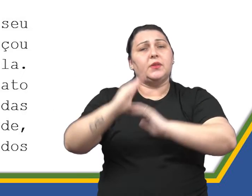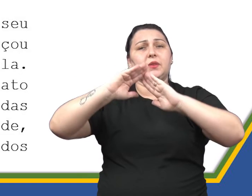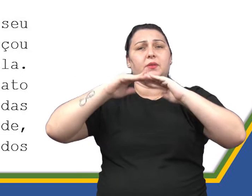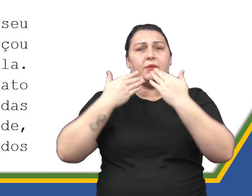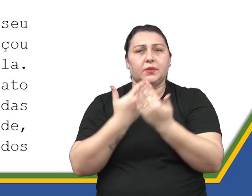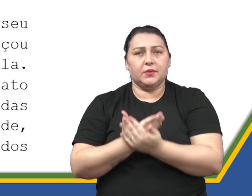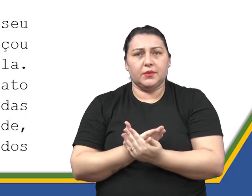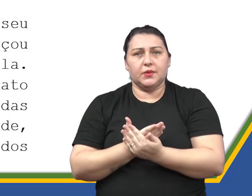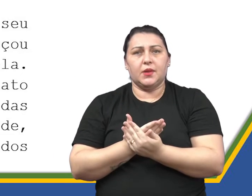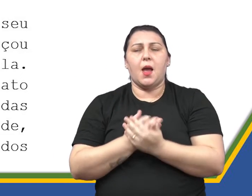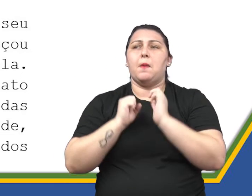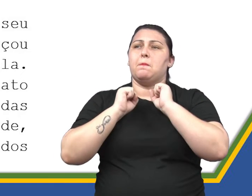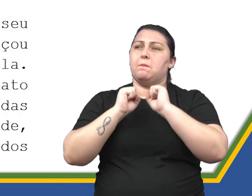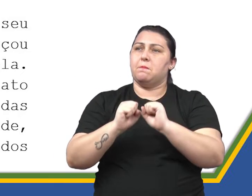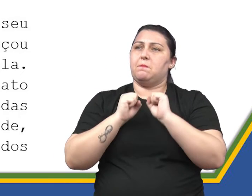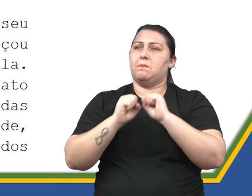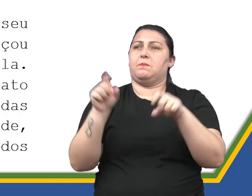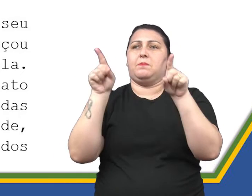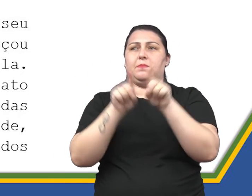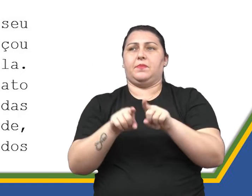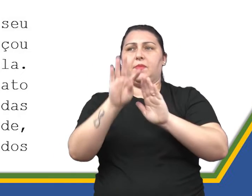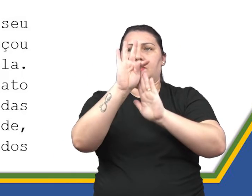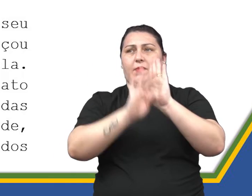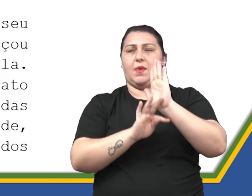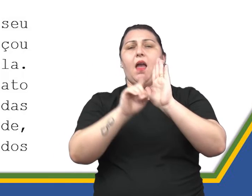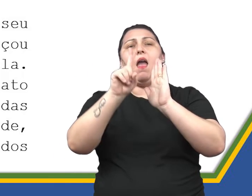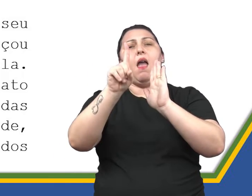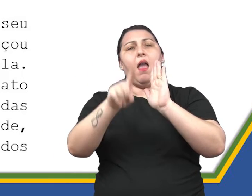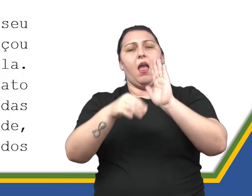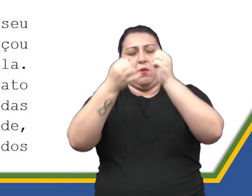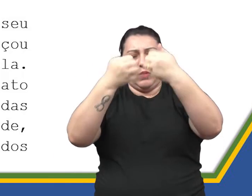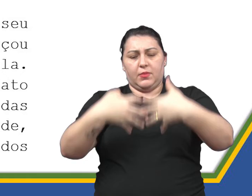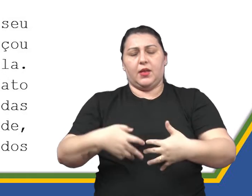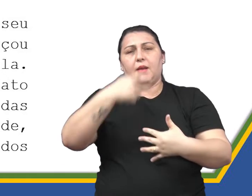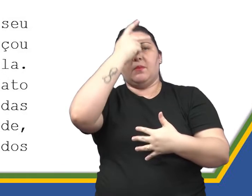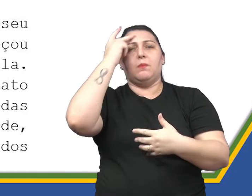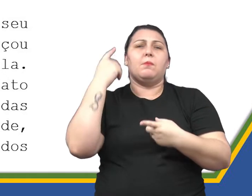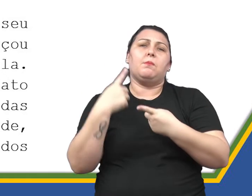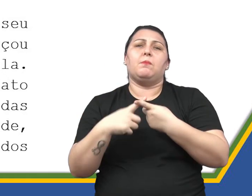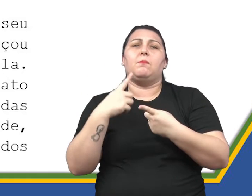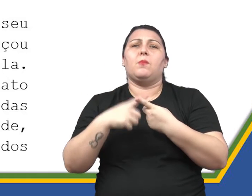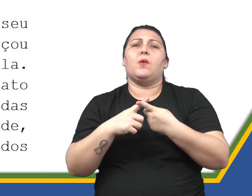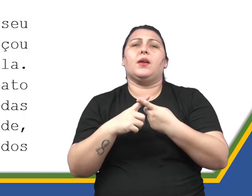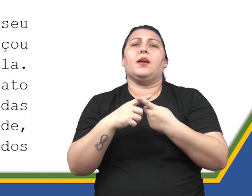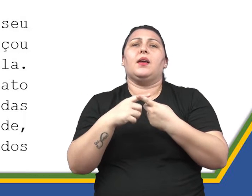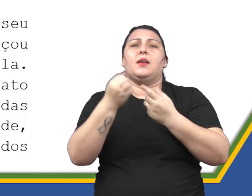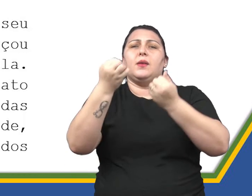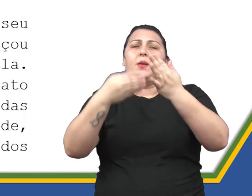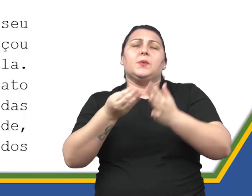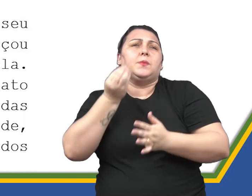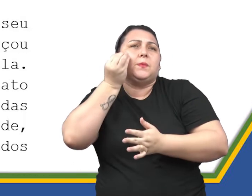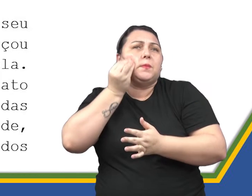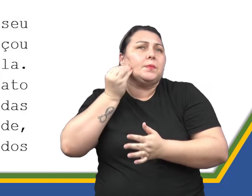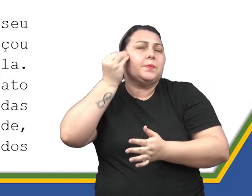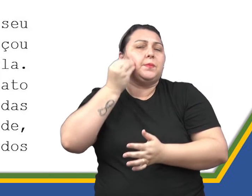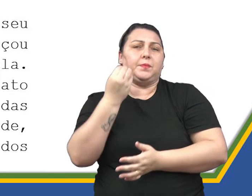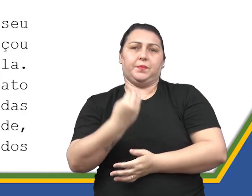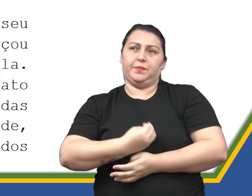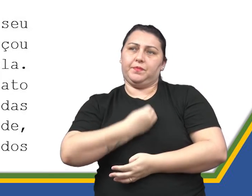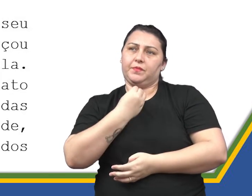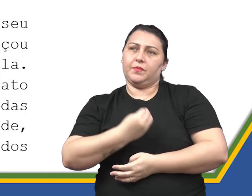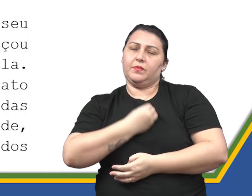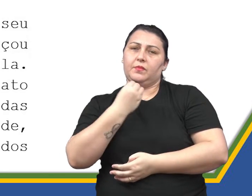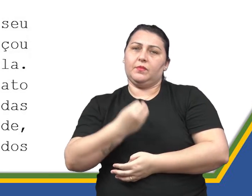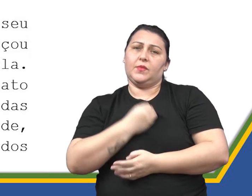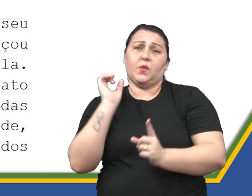escola. Podemos afirmar que o texto é um relato pessoal porque é a descrição das experiências vividas com